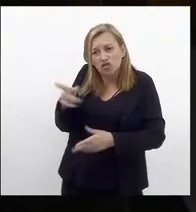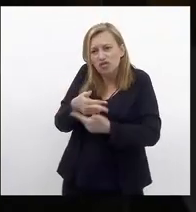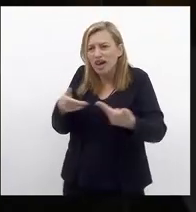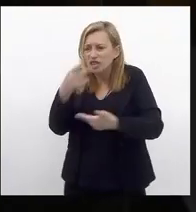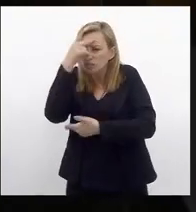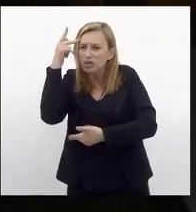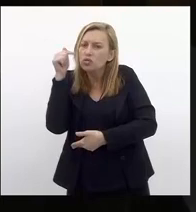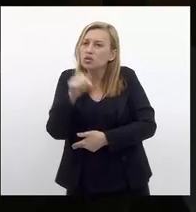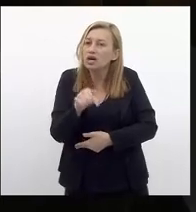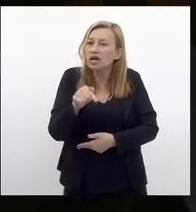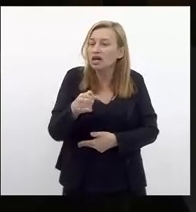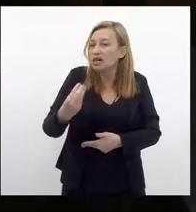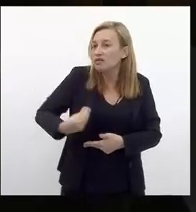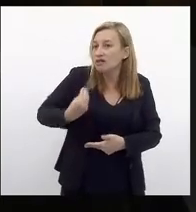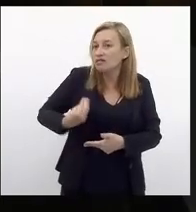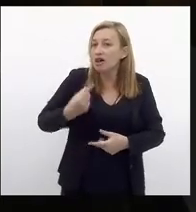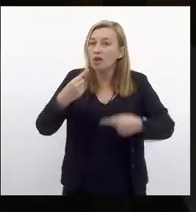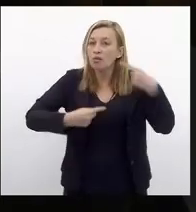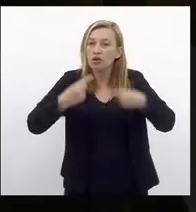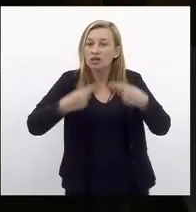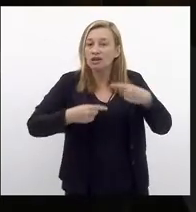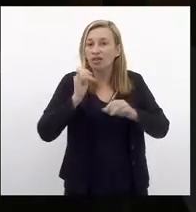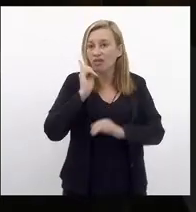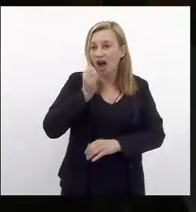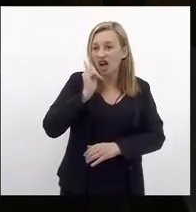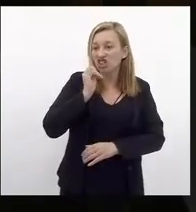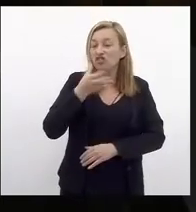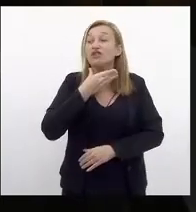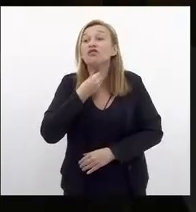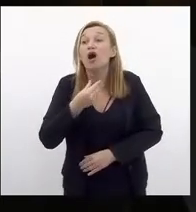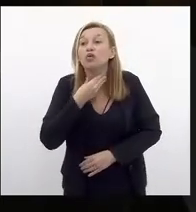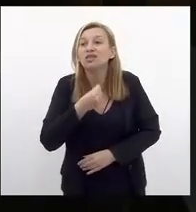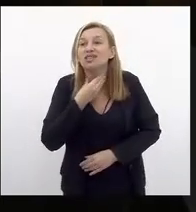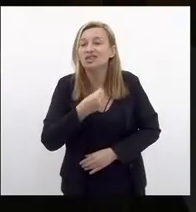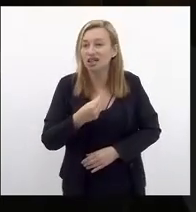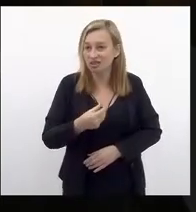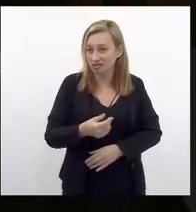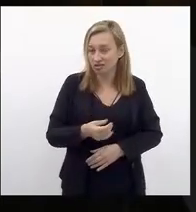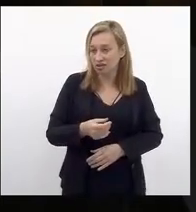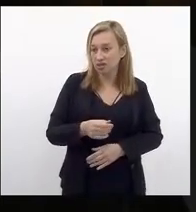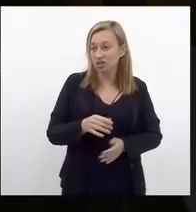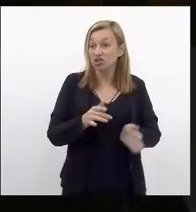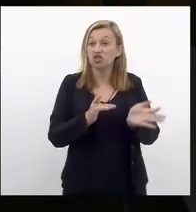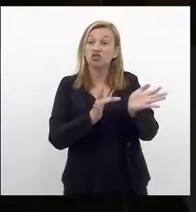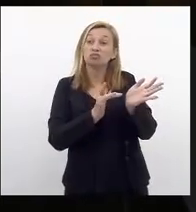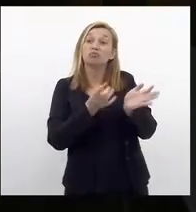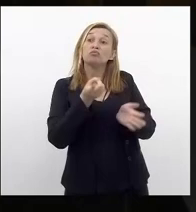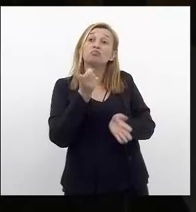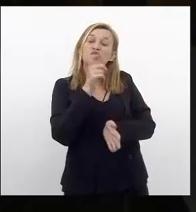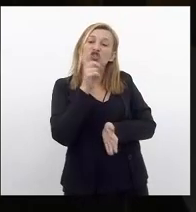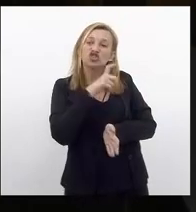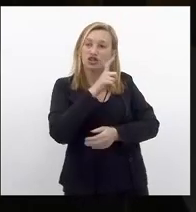aqui sobreviver politicamente de narrativas falsas e de inverdades